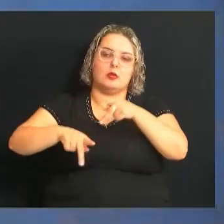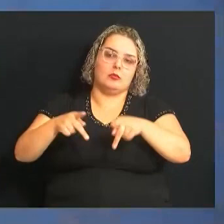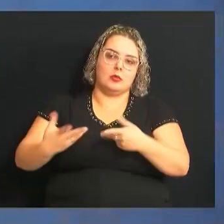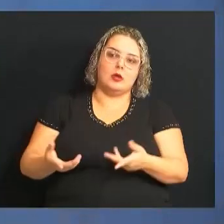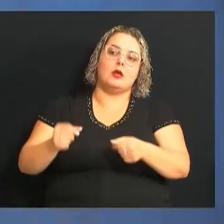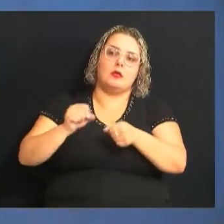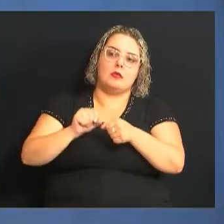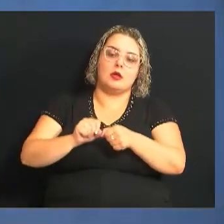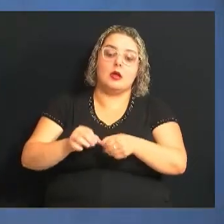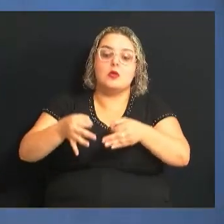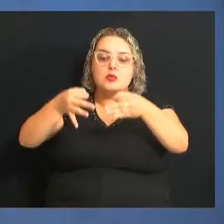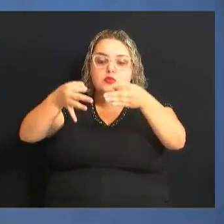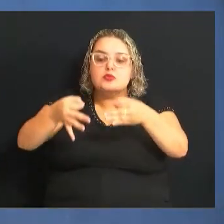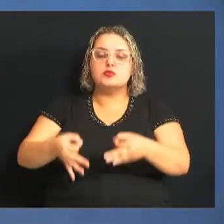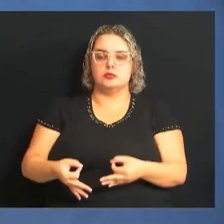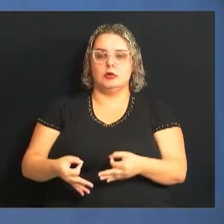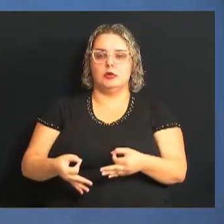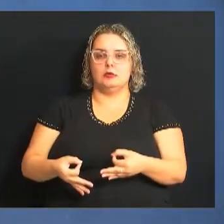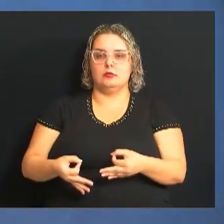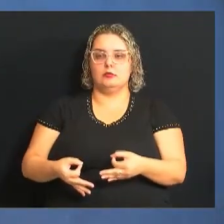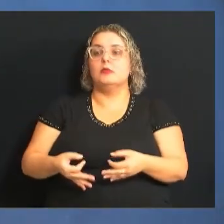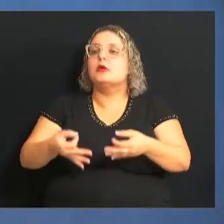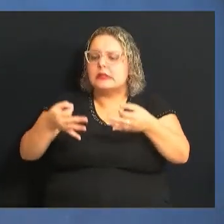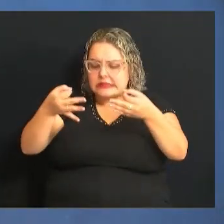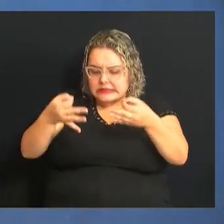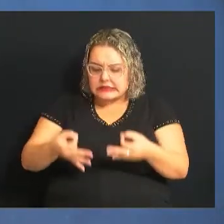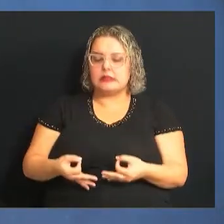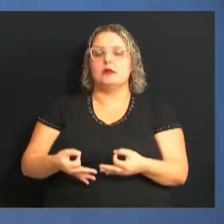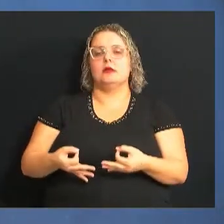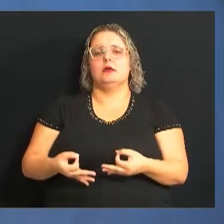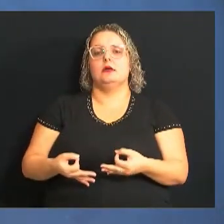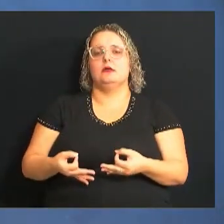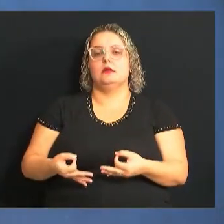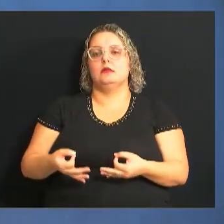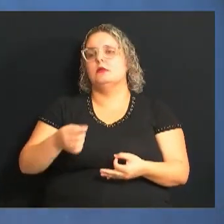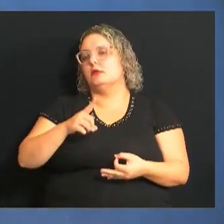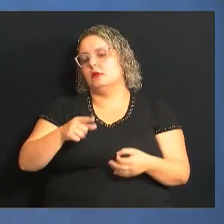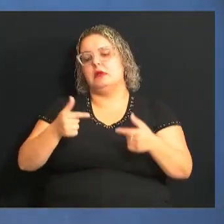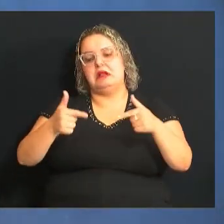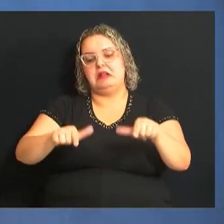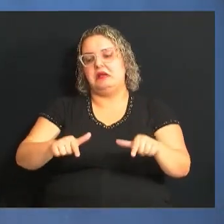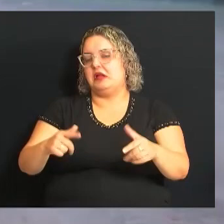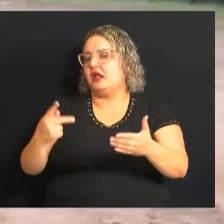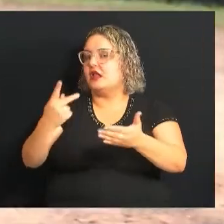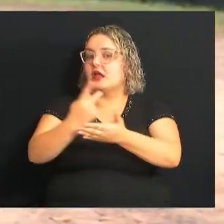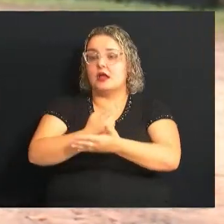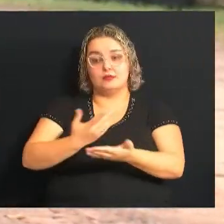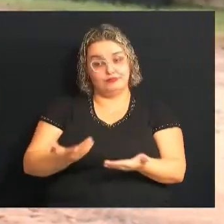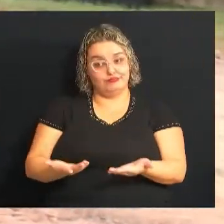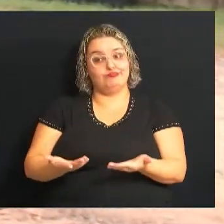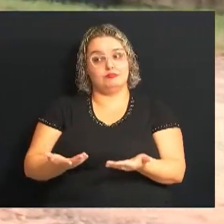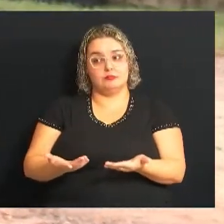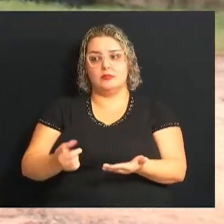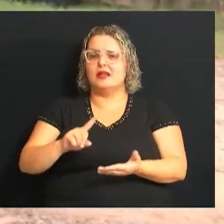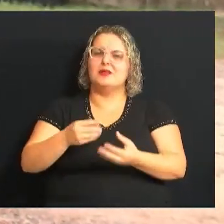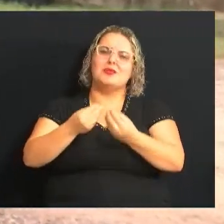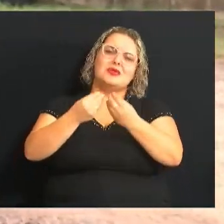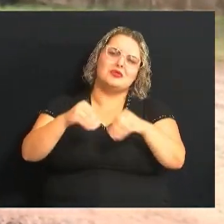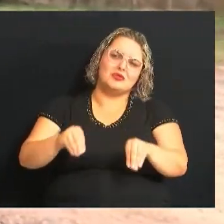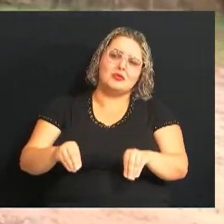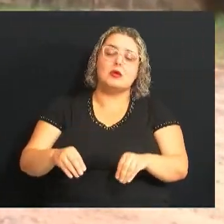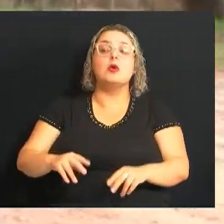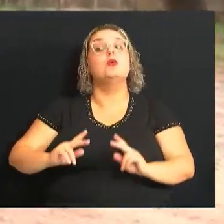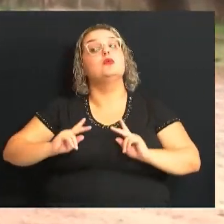descarte correto, para justamente não descartar em locais inadequados, para não prejudicar tanto os humanos